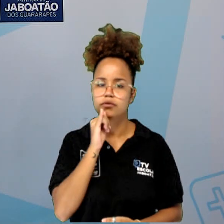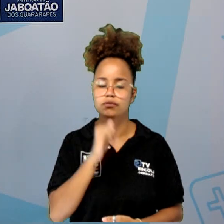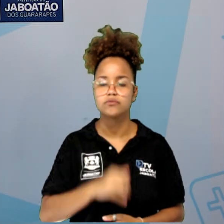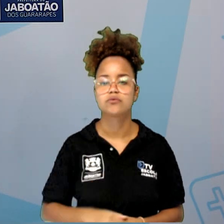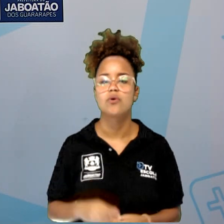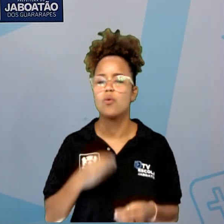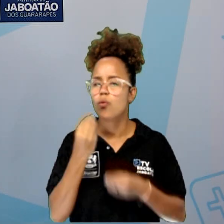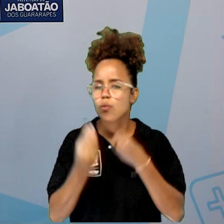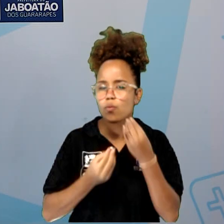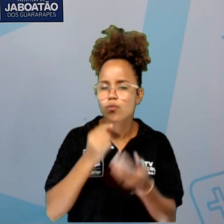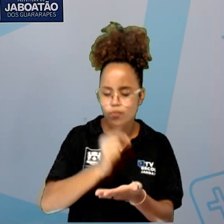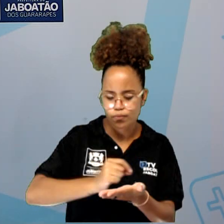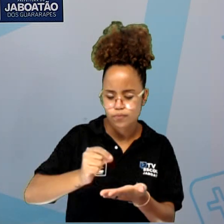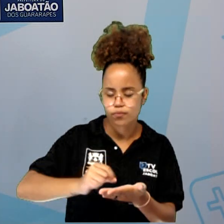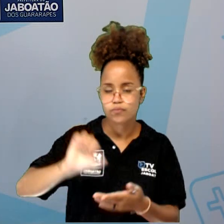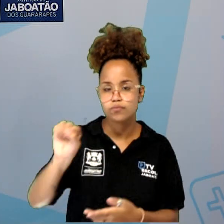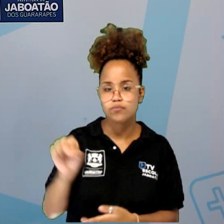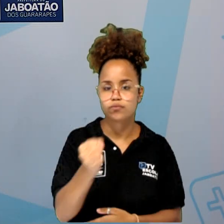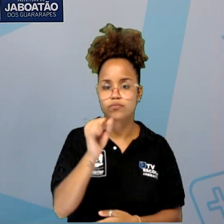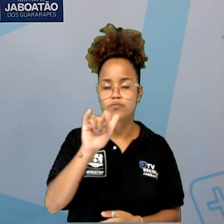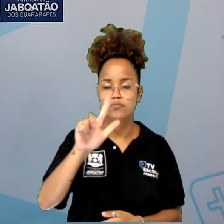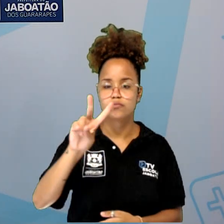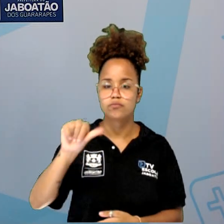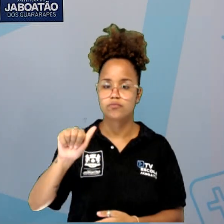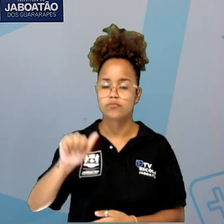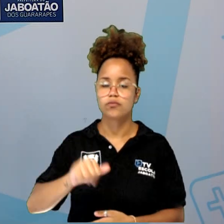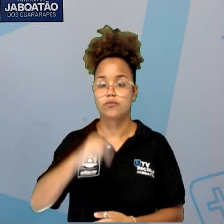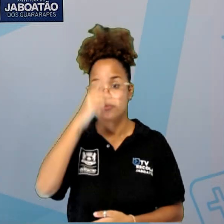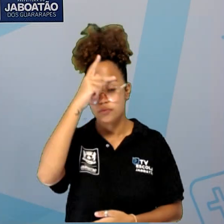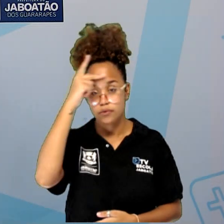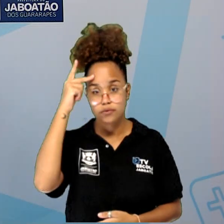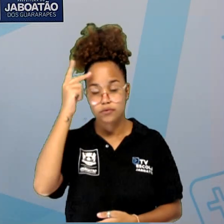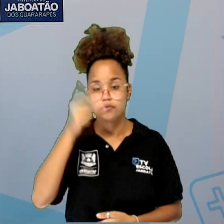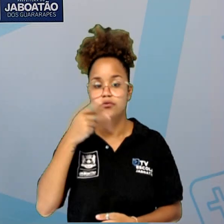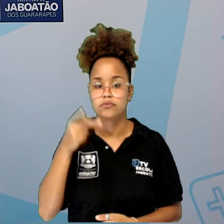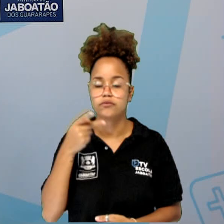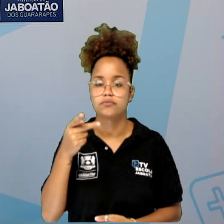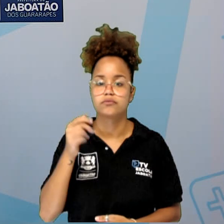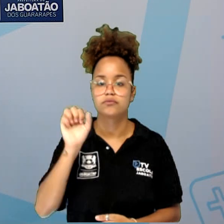spell Silva? E daí a pessoa diz, it's